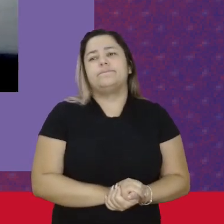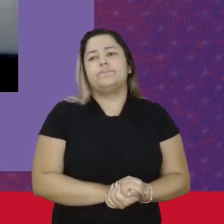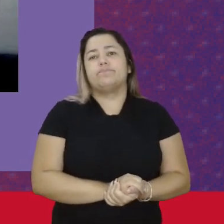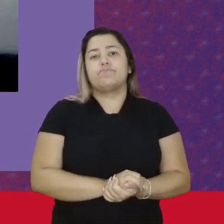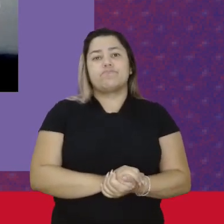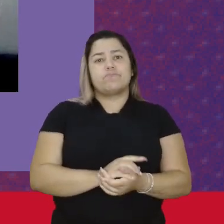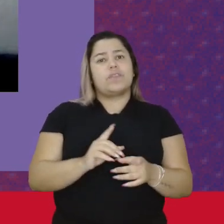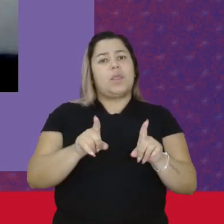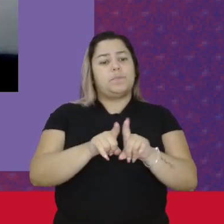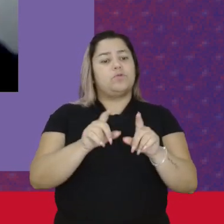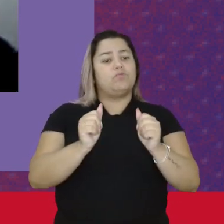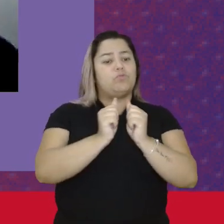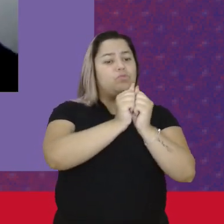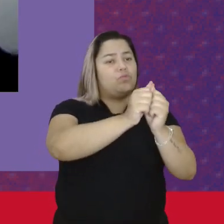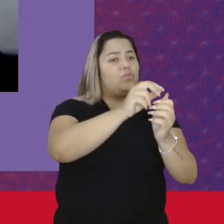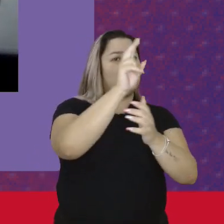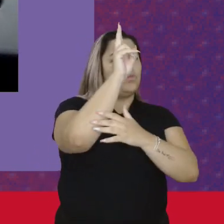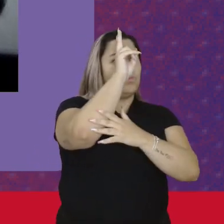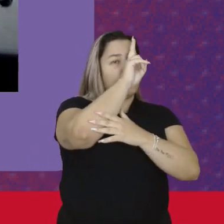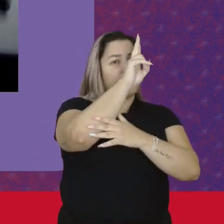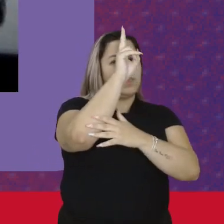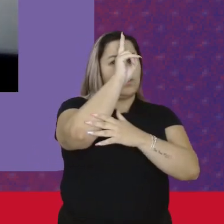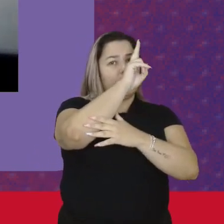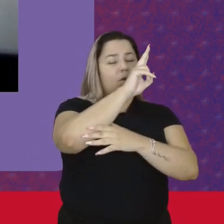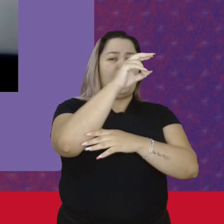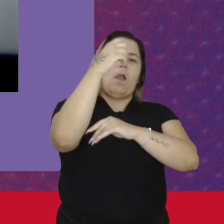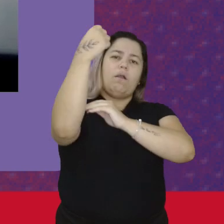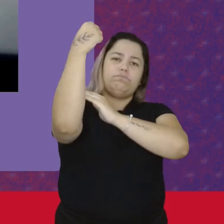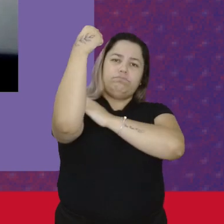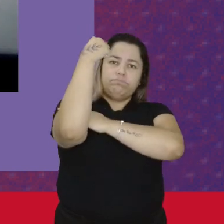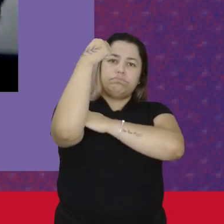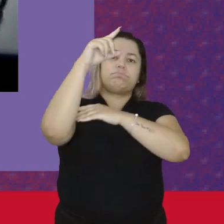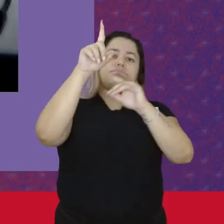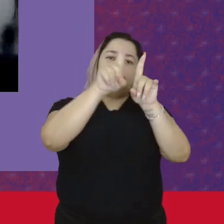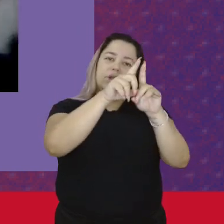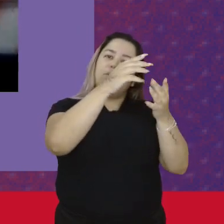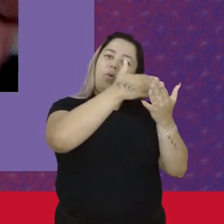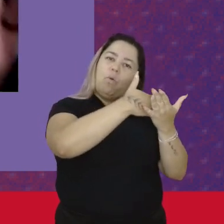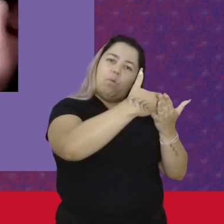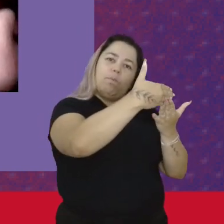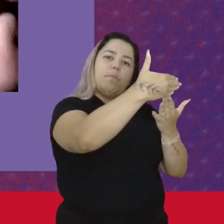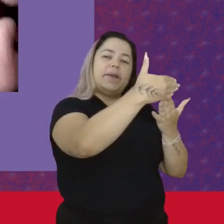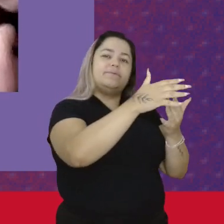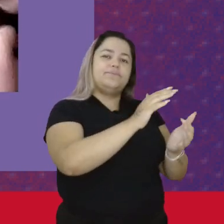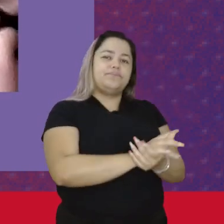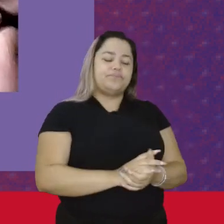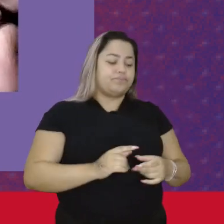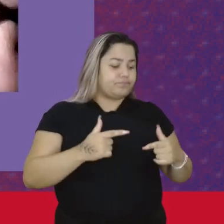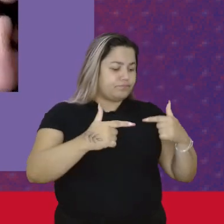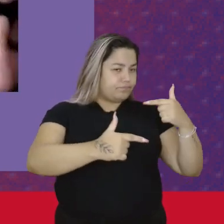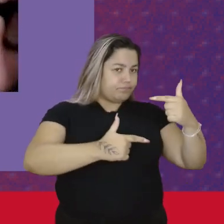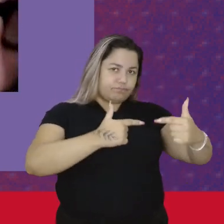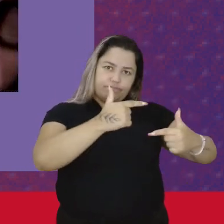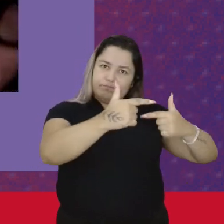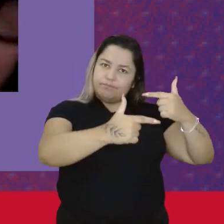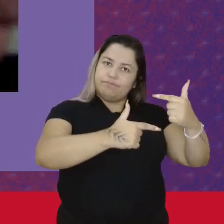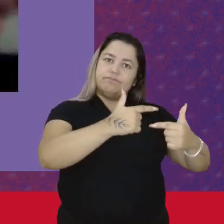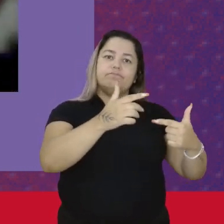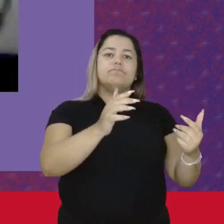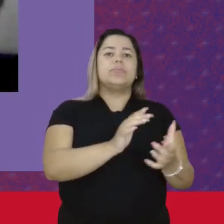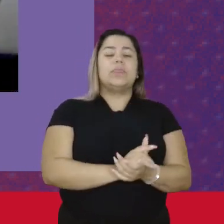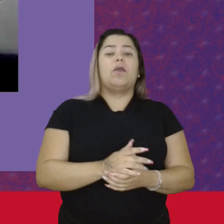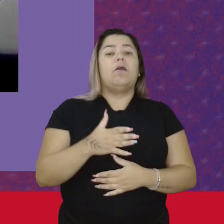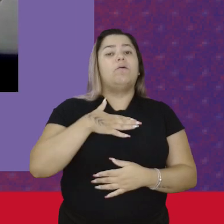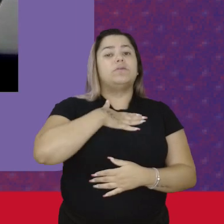trazendo junto com a história do feminismo, né, que começa exatamente nessa luta. Agora, eu